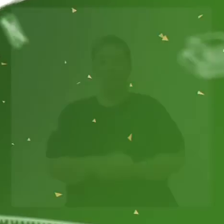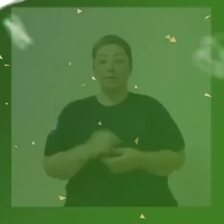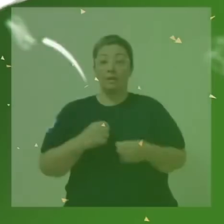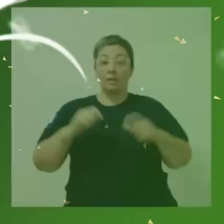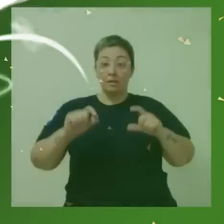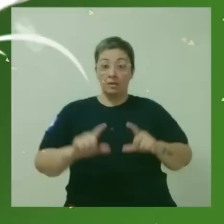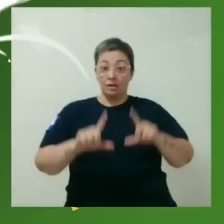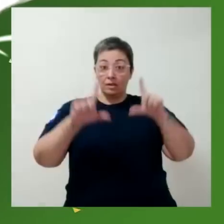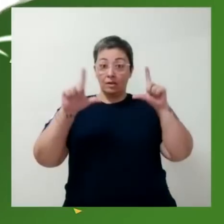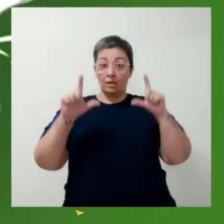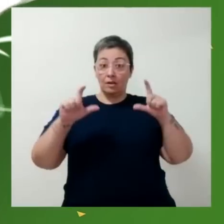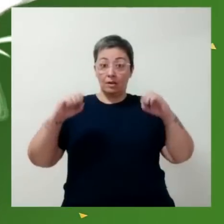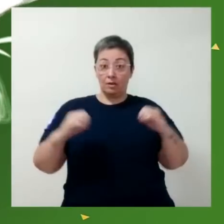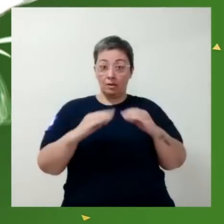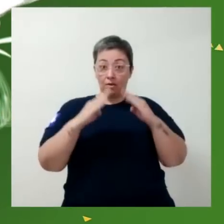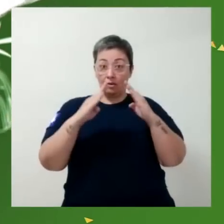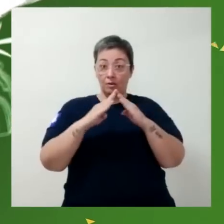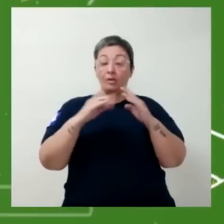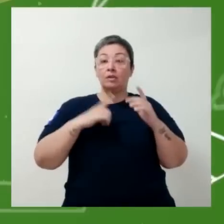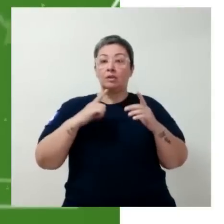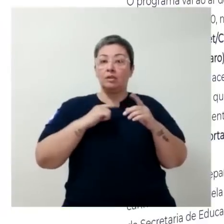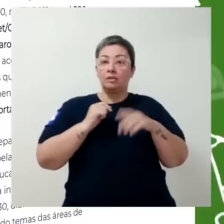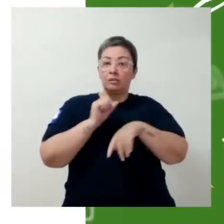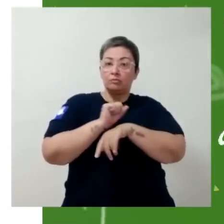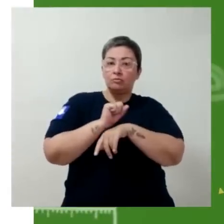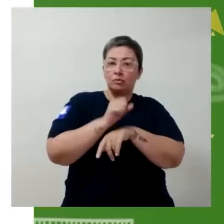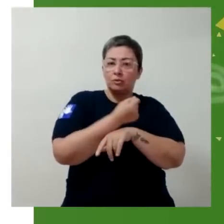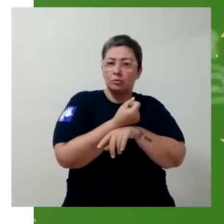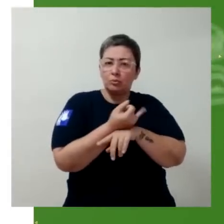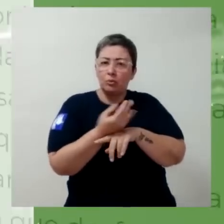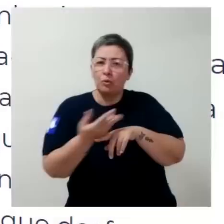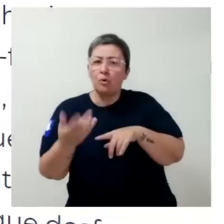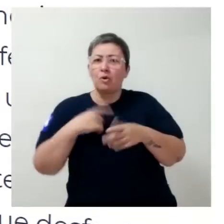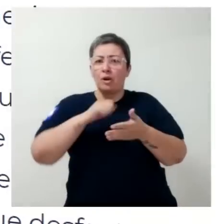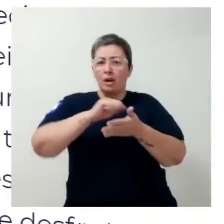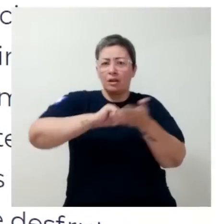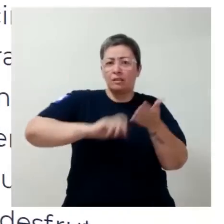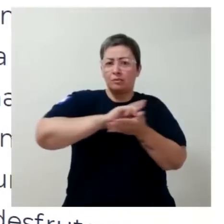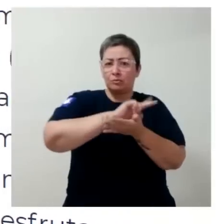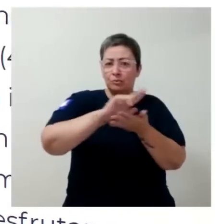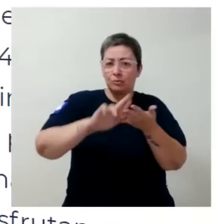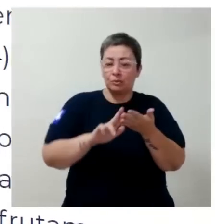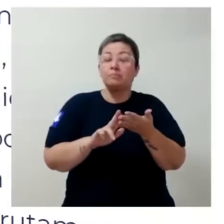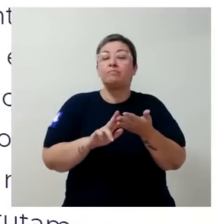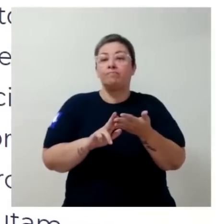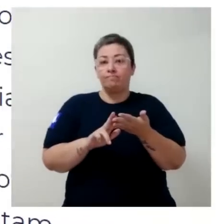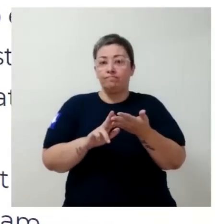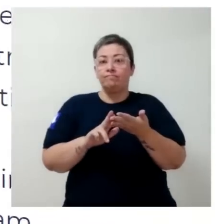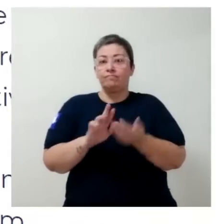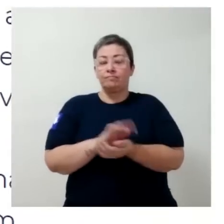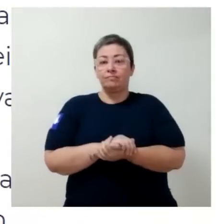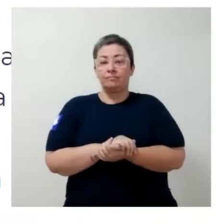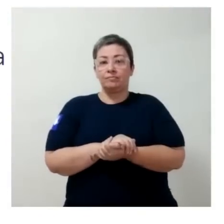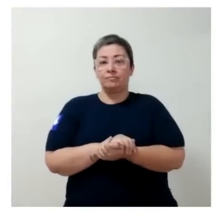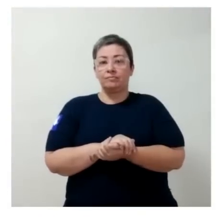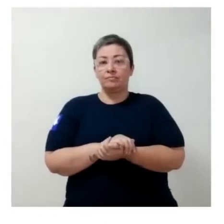A página do programa Saberes em Casa está te aguardando com muitas atividades.